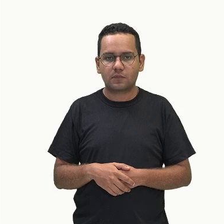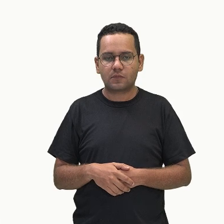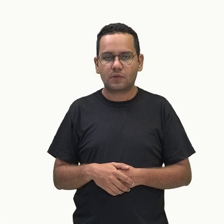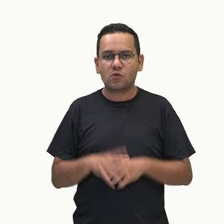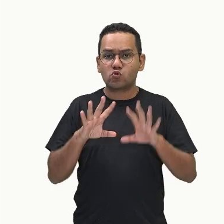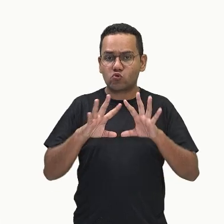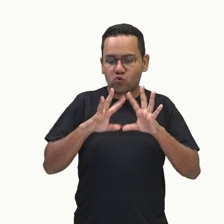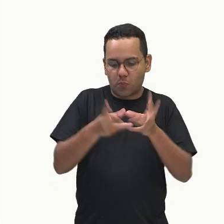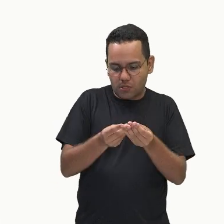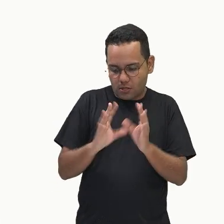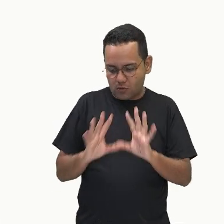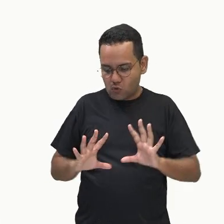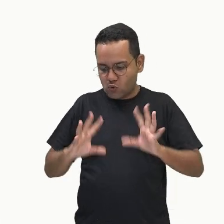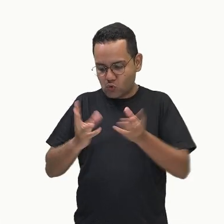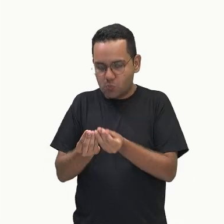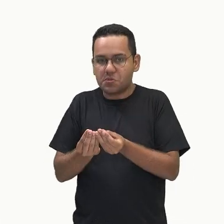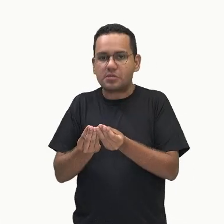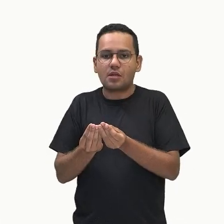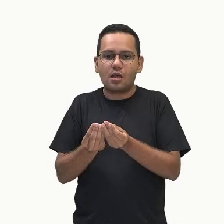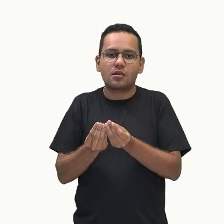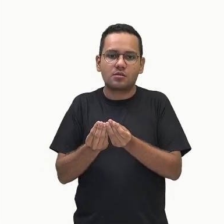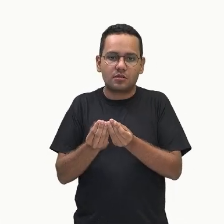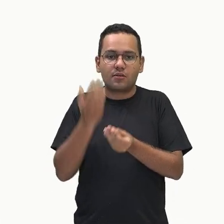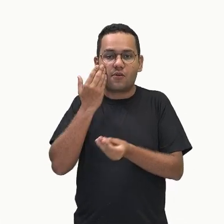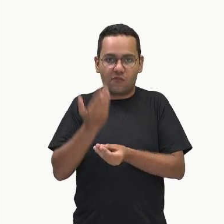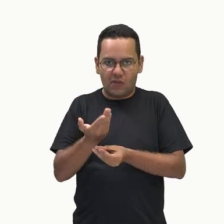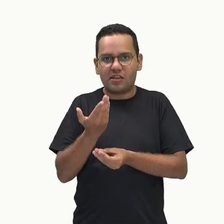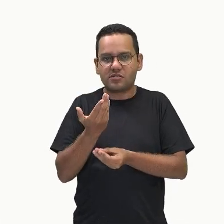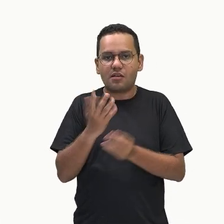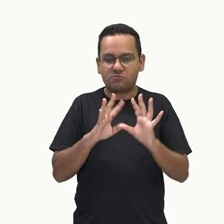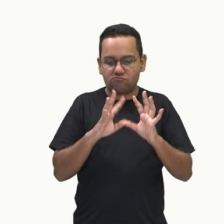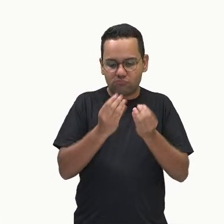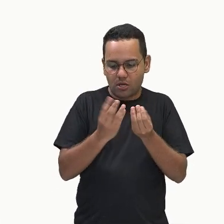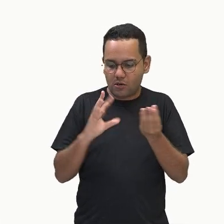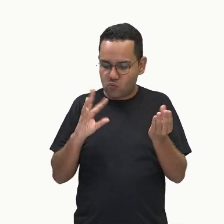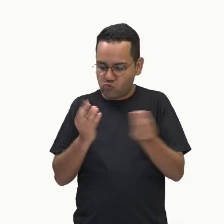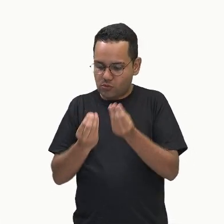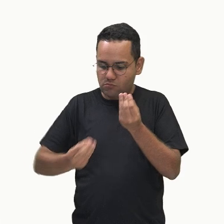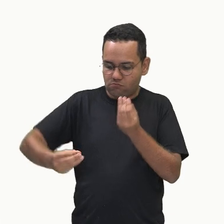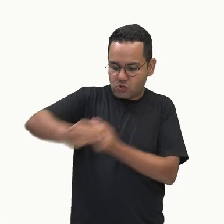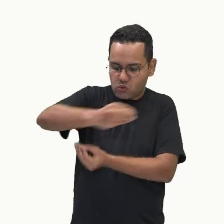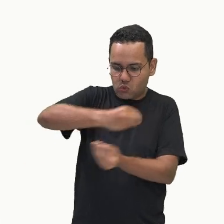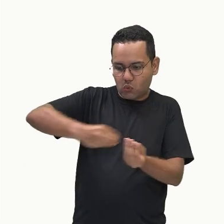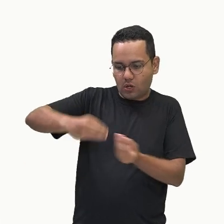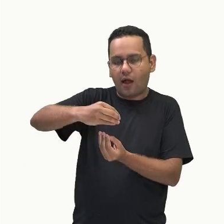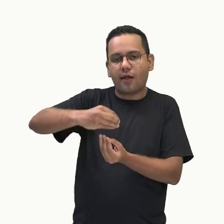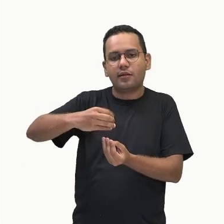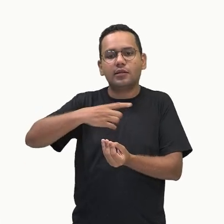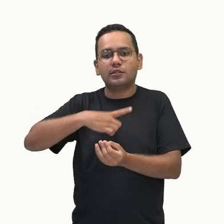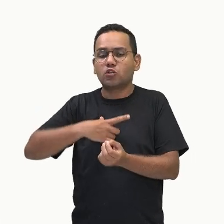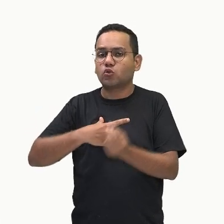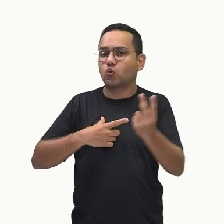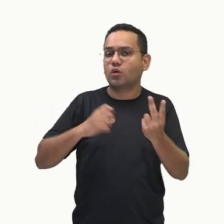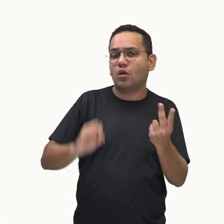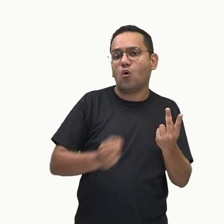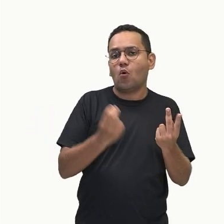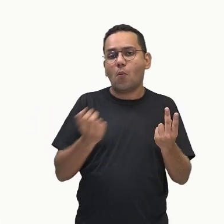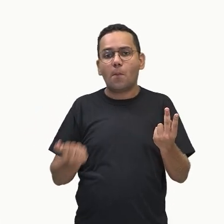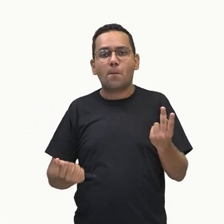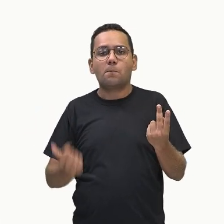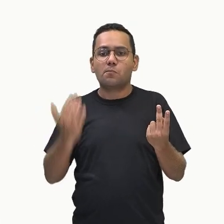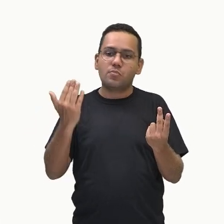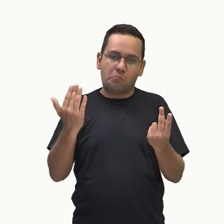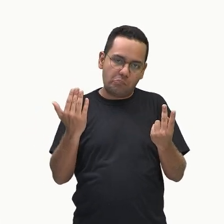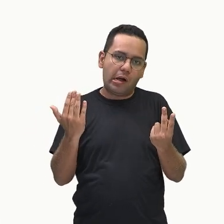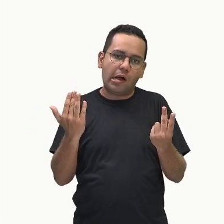mais uma vez uma palavrinha aqui muito importante, ó, combinações de 2 ou mais substâncias que